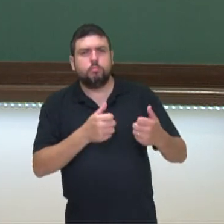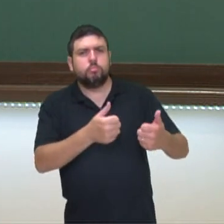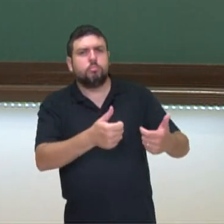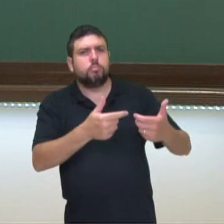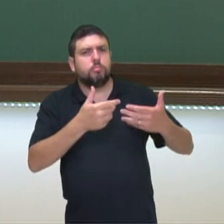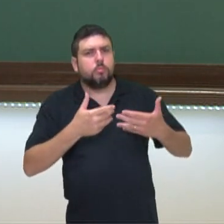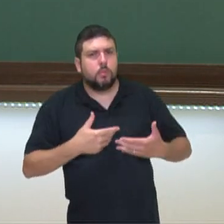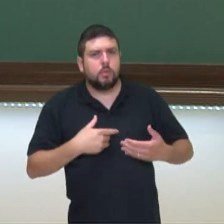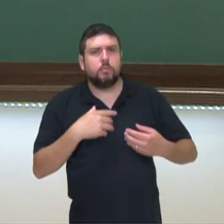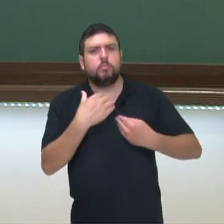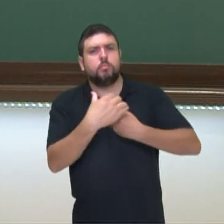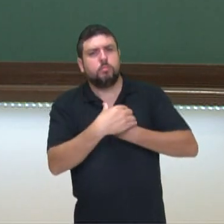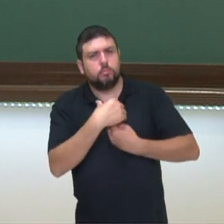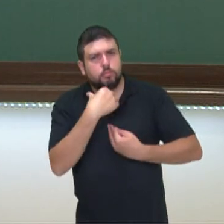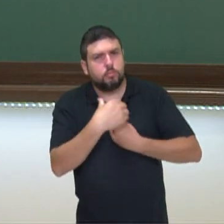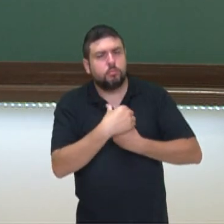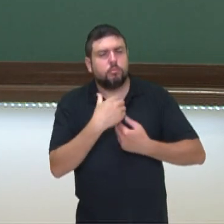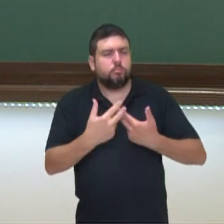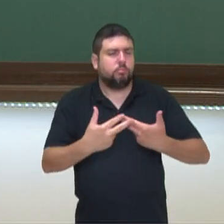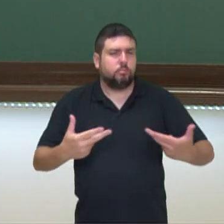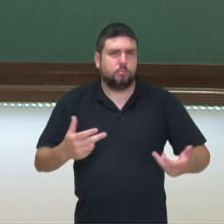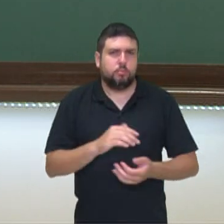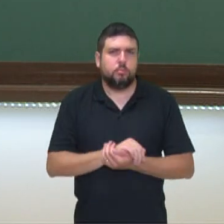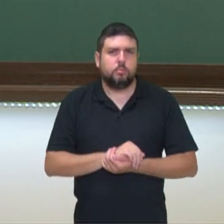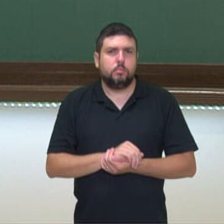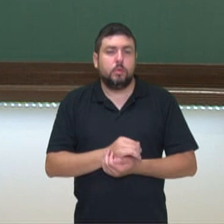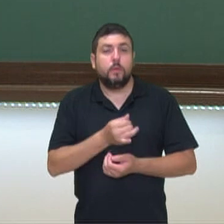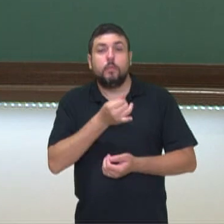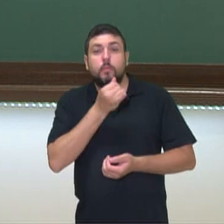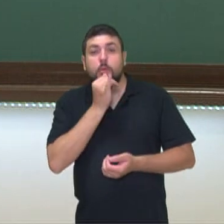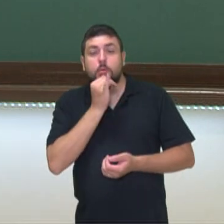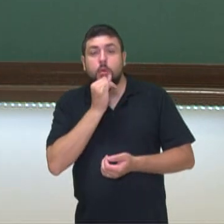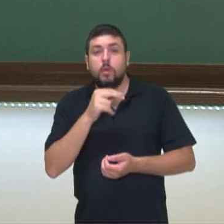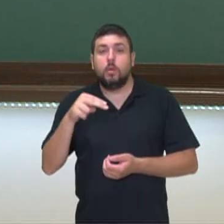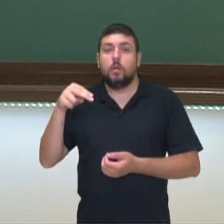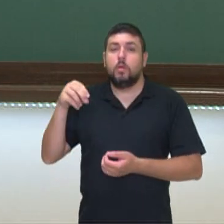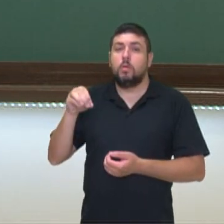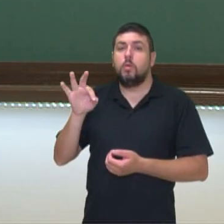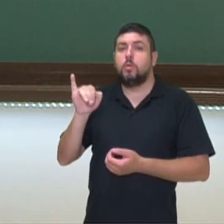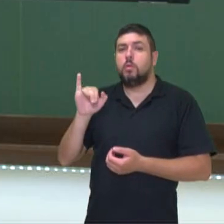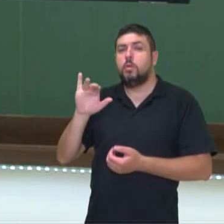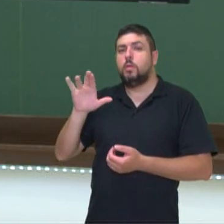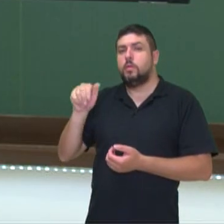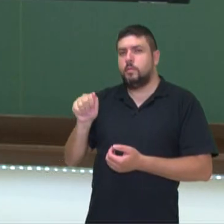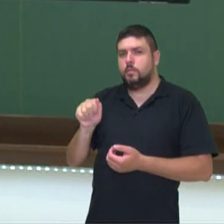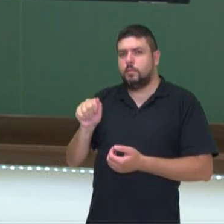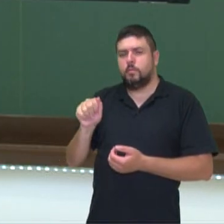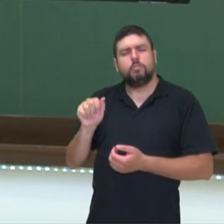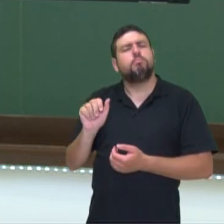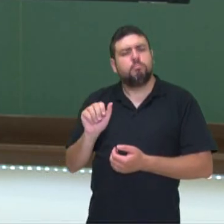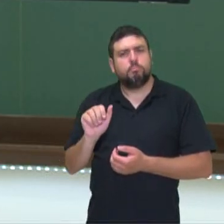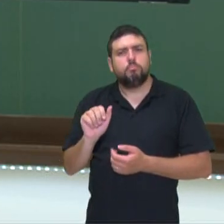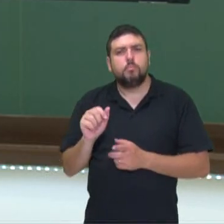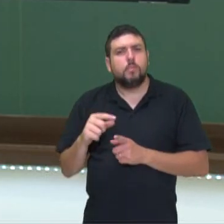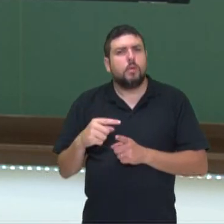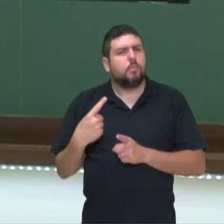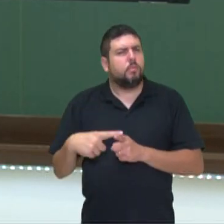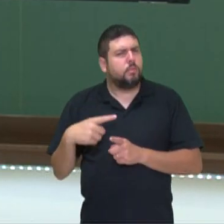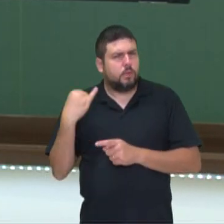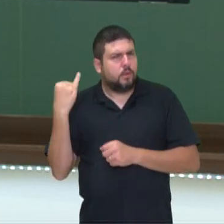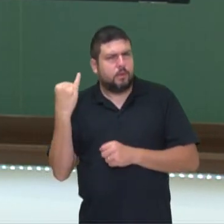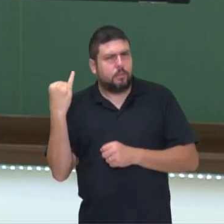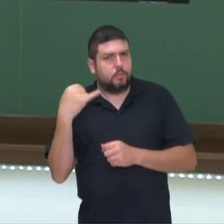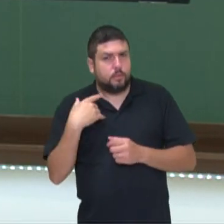de instruir de alguma forma, como a notícia. E por que é tão importante